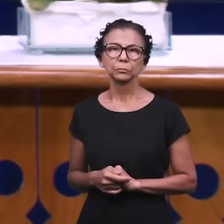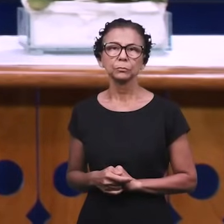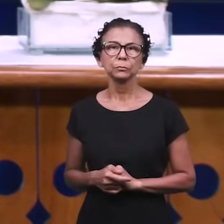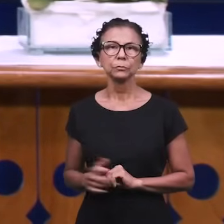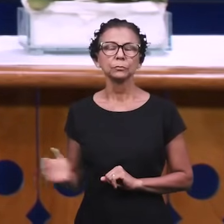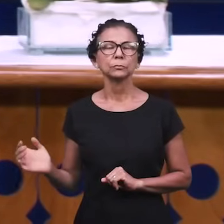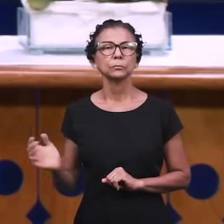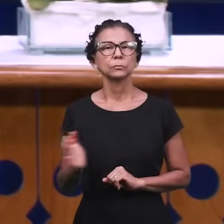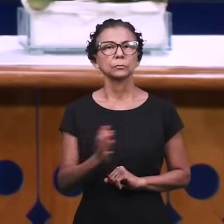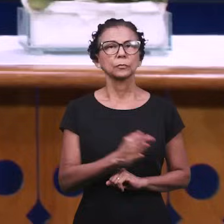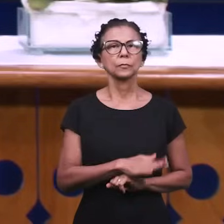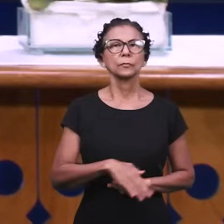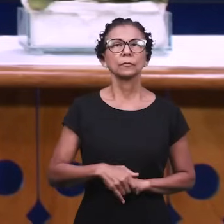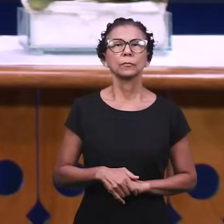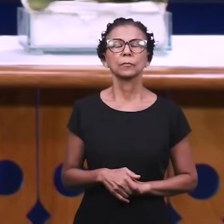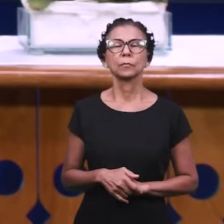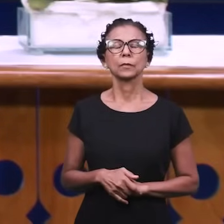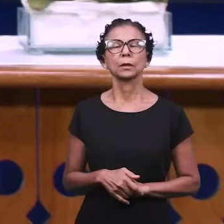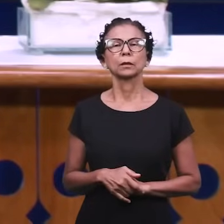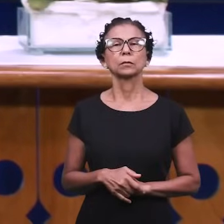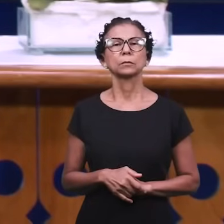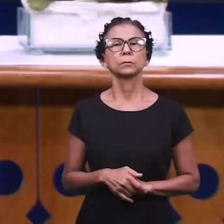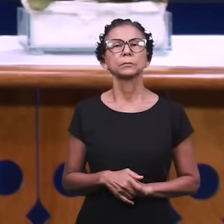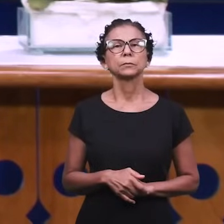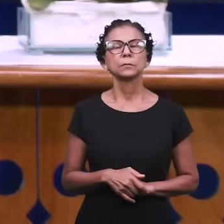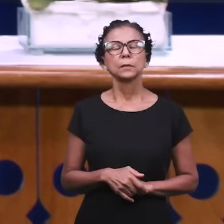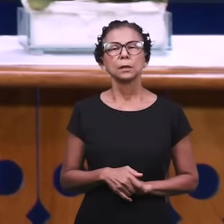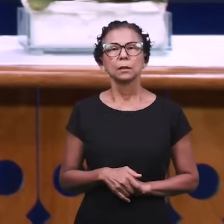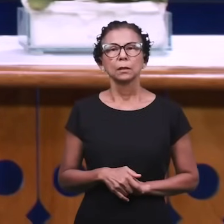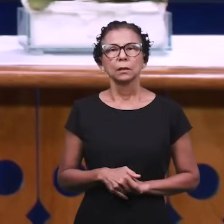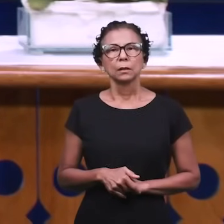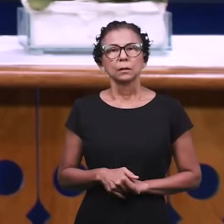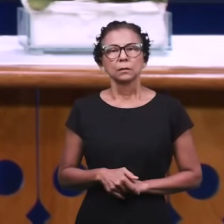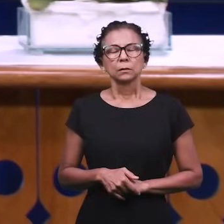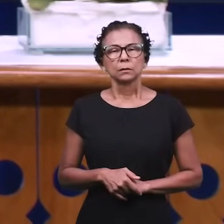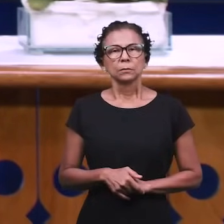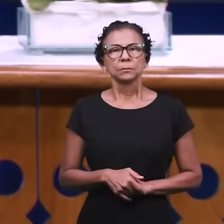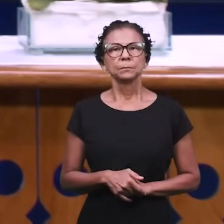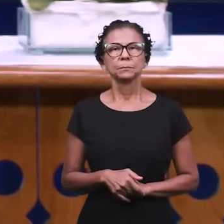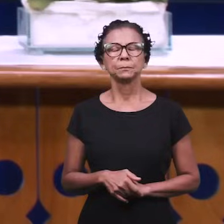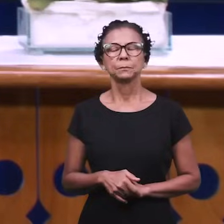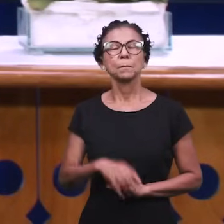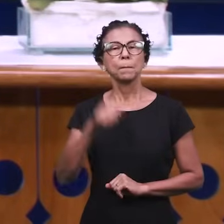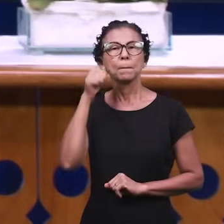Maria, agora, ela unge Jesus para o seu sepultamento.